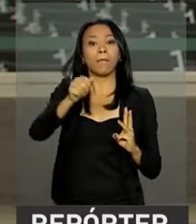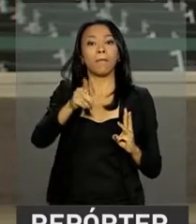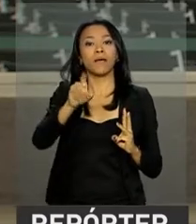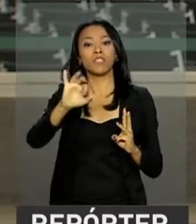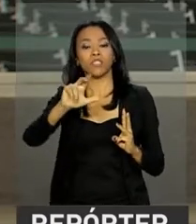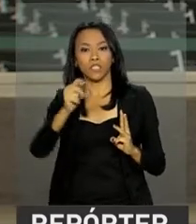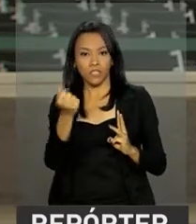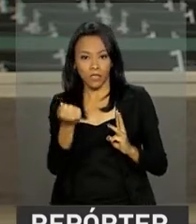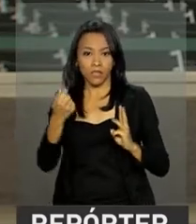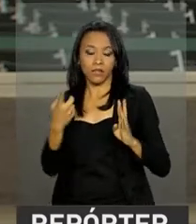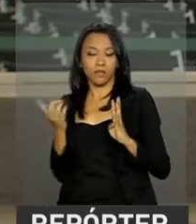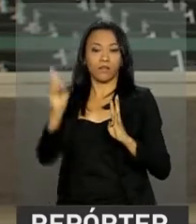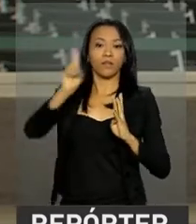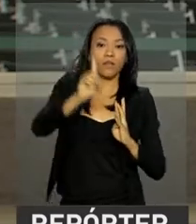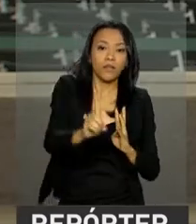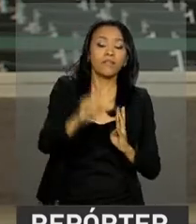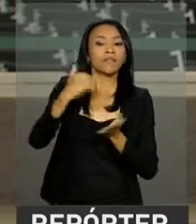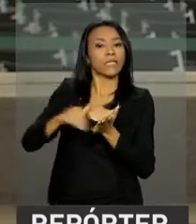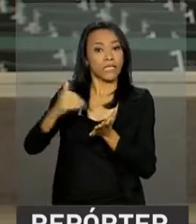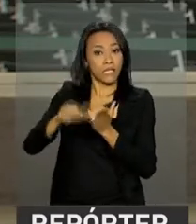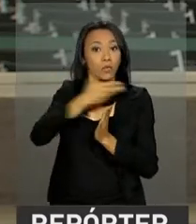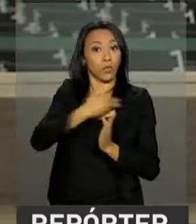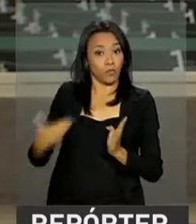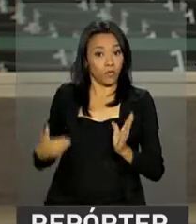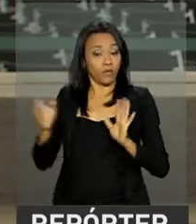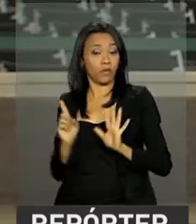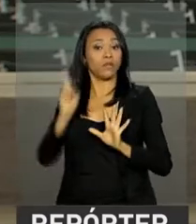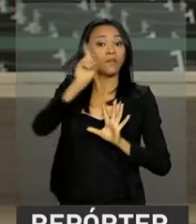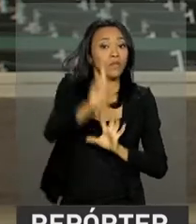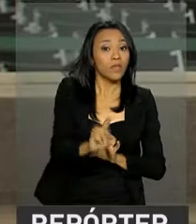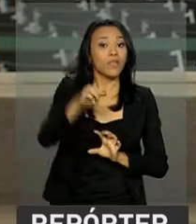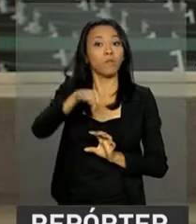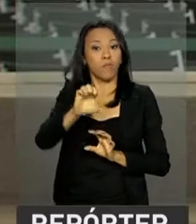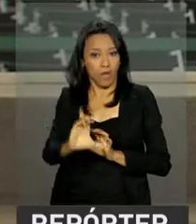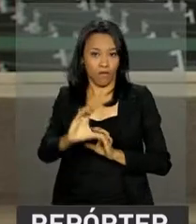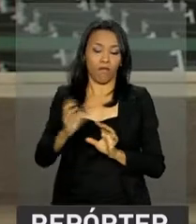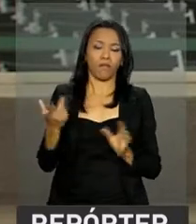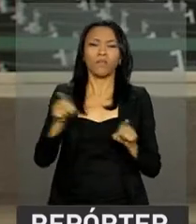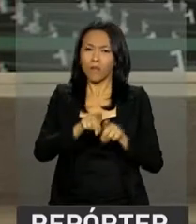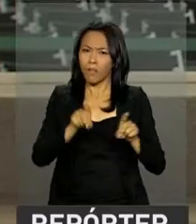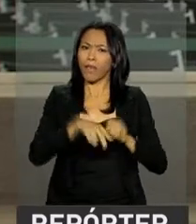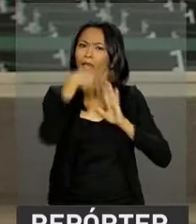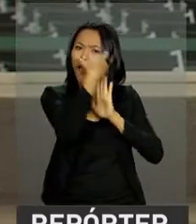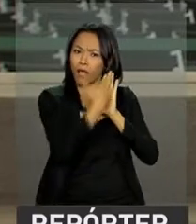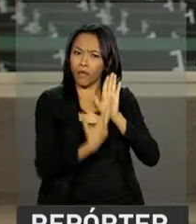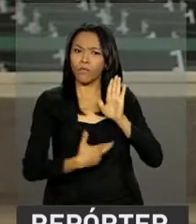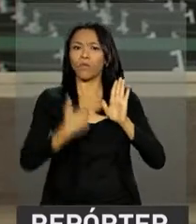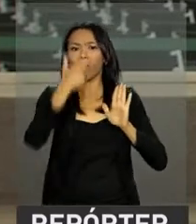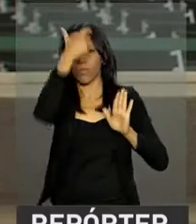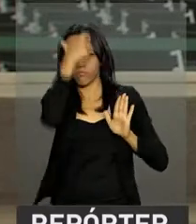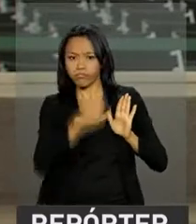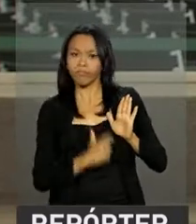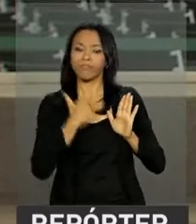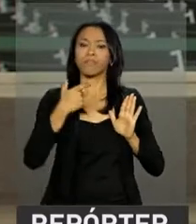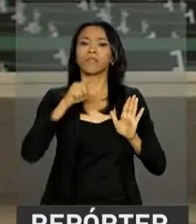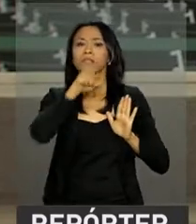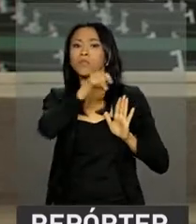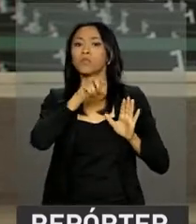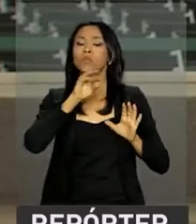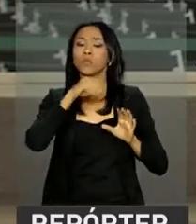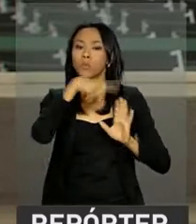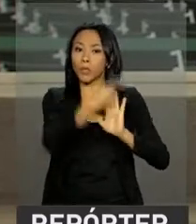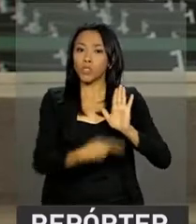secretaria de governo e mendonça filho da educação além do relator do projeto da reforma da previdência na câmara